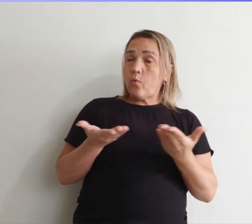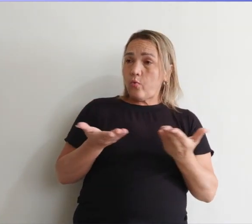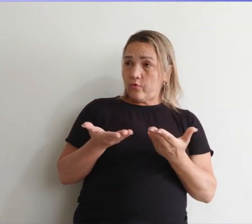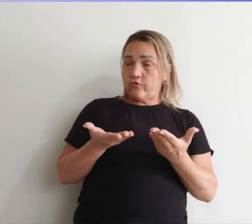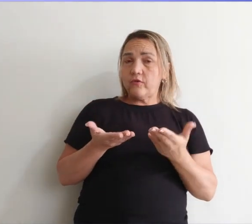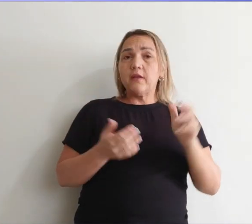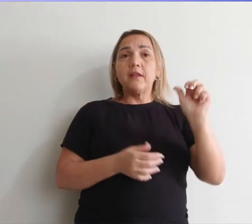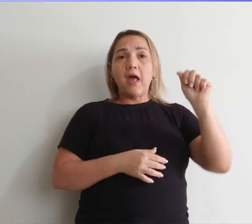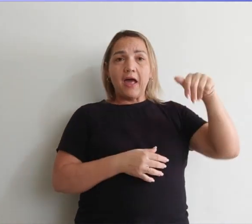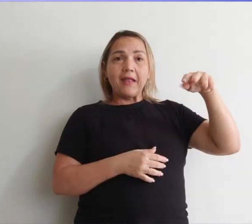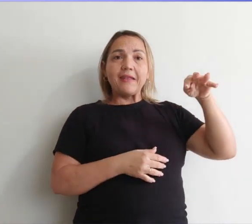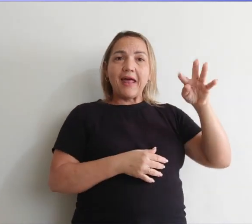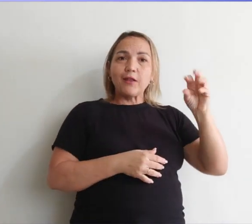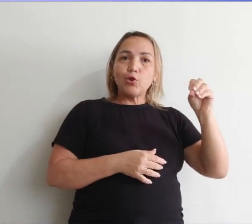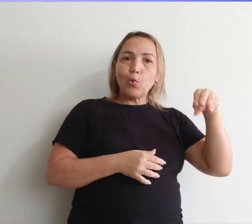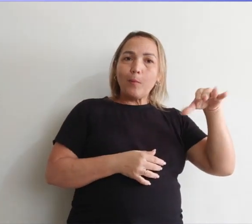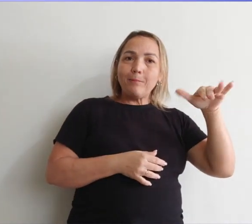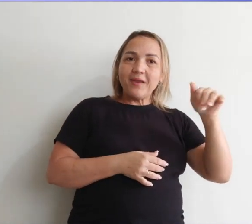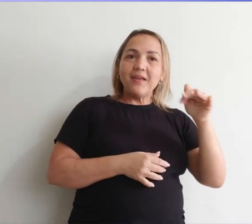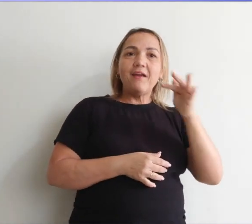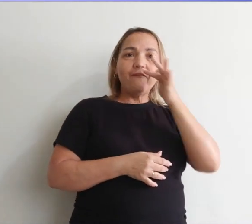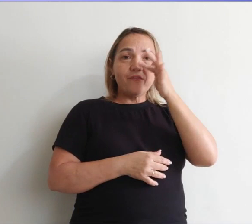mais à parte de anatomia vegetal, né?